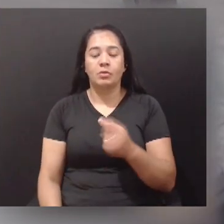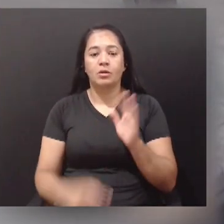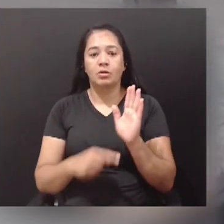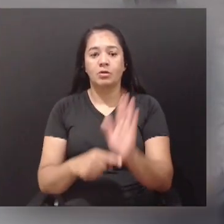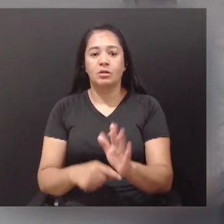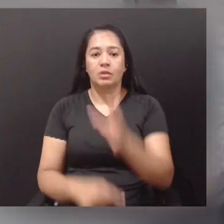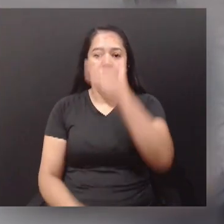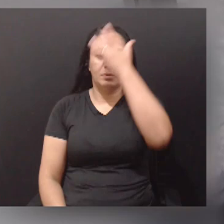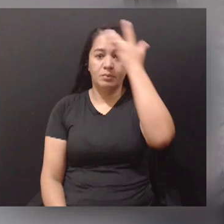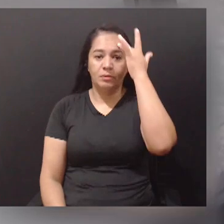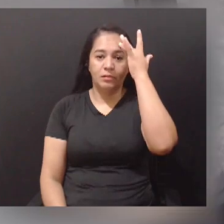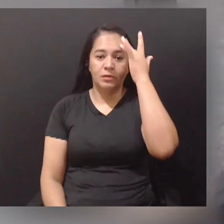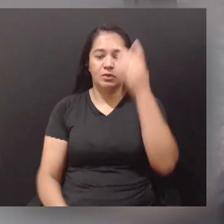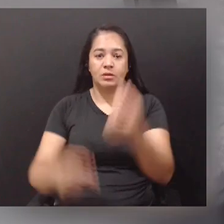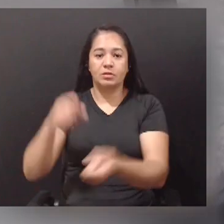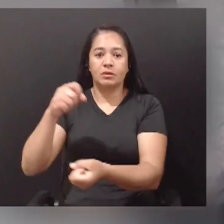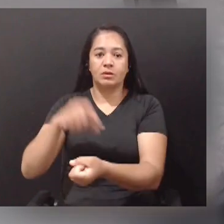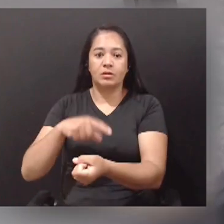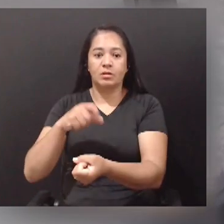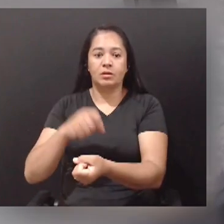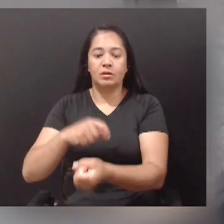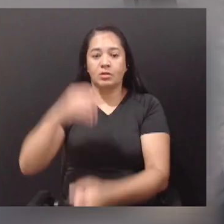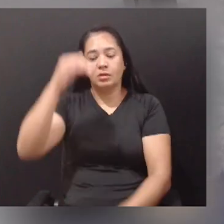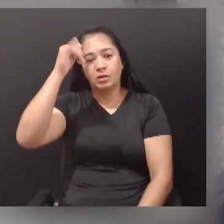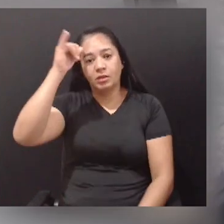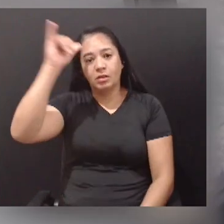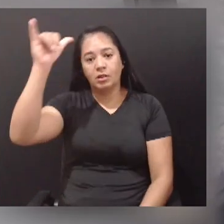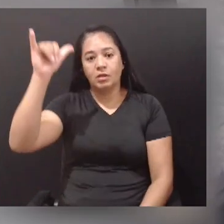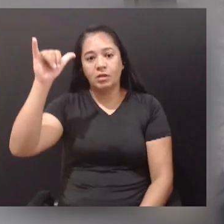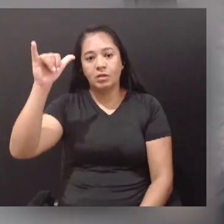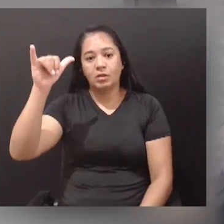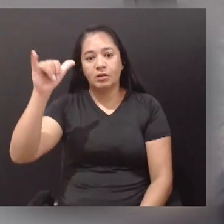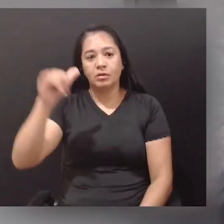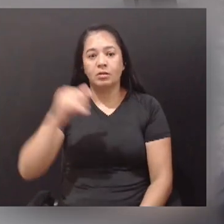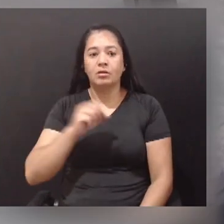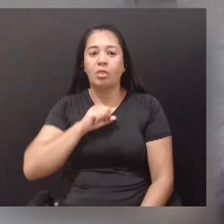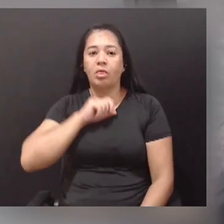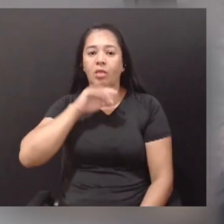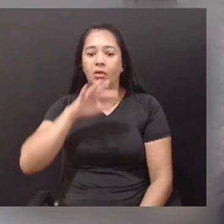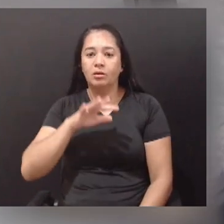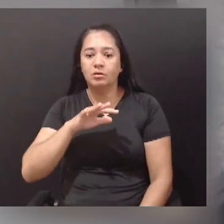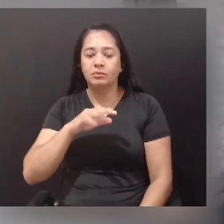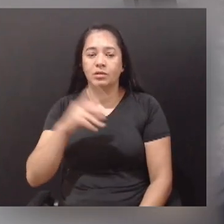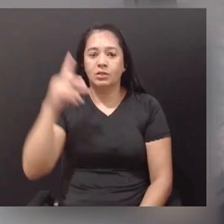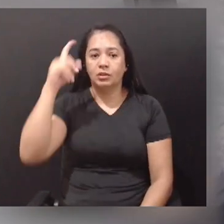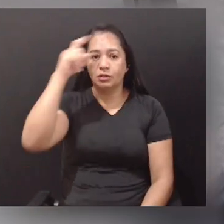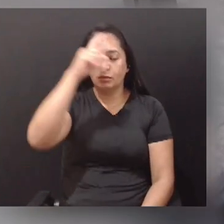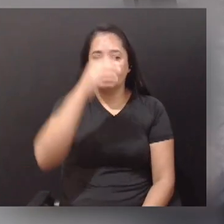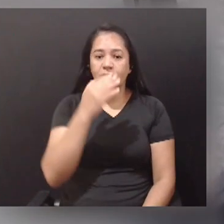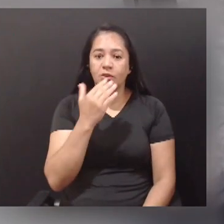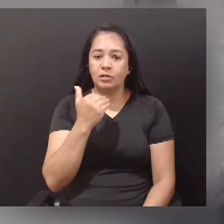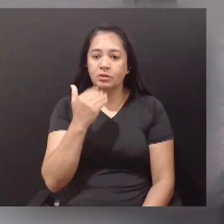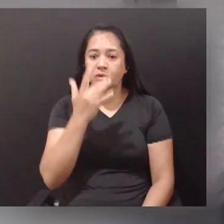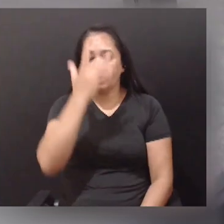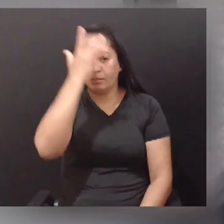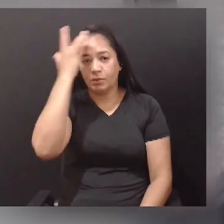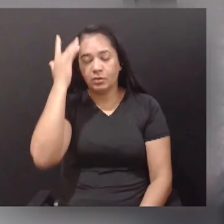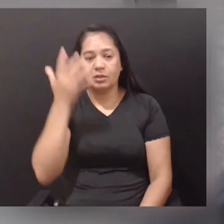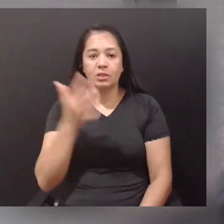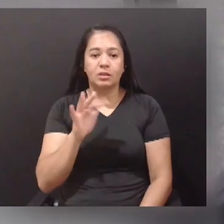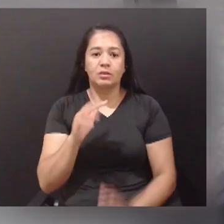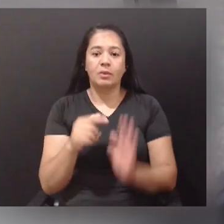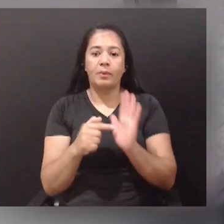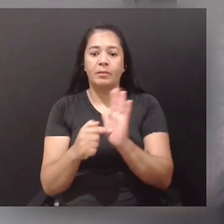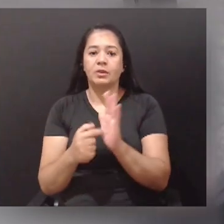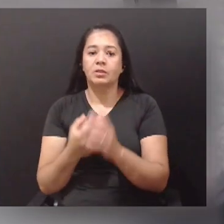que fazem quimioterapia, para evitar justamente as náuseas, a dificuldade com a alimentação, né, pessoas que muitas vezes apresentam alguns